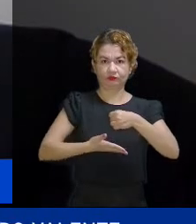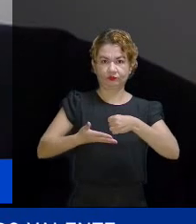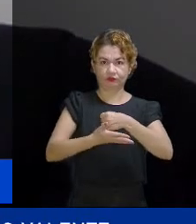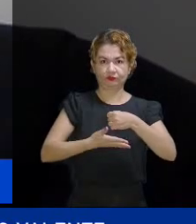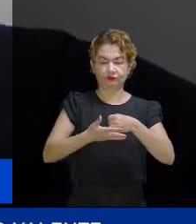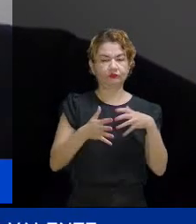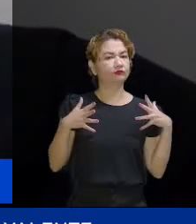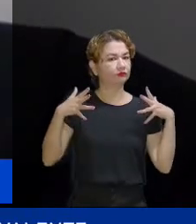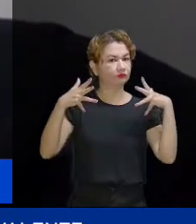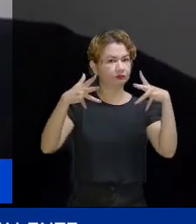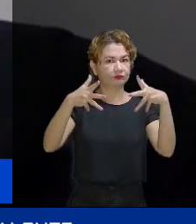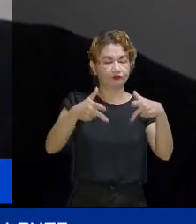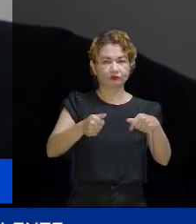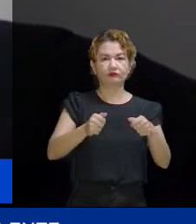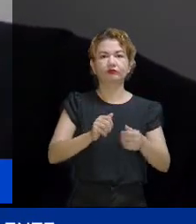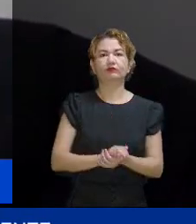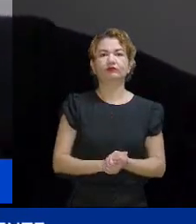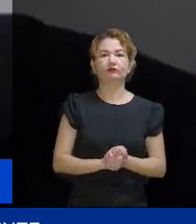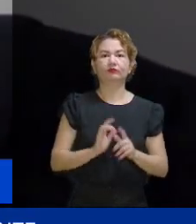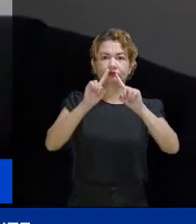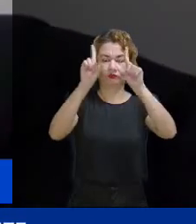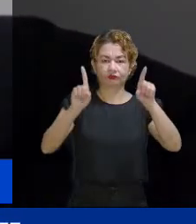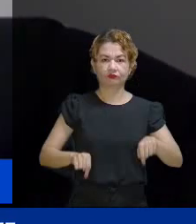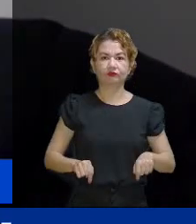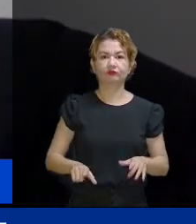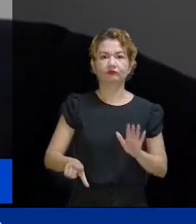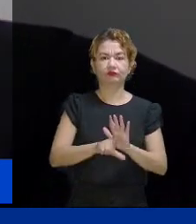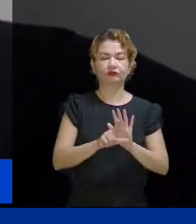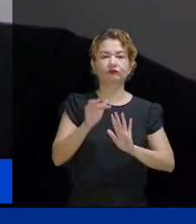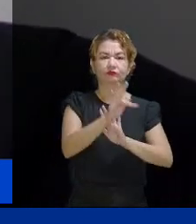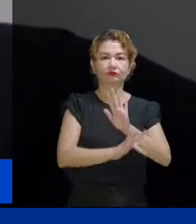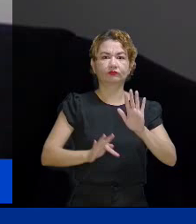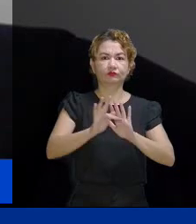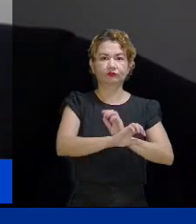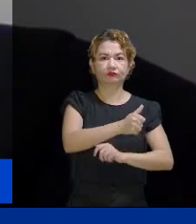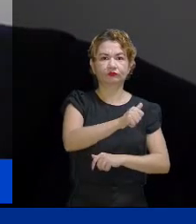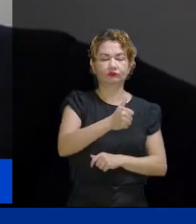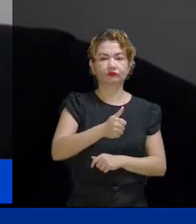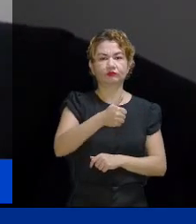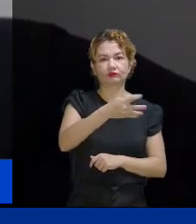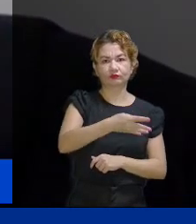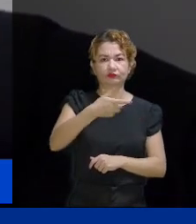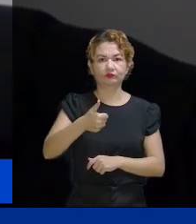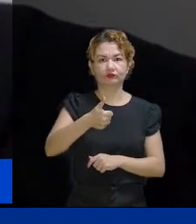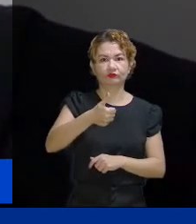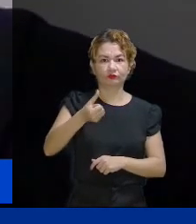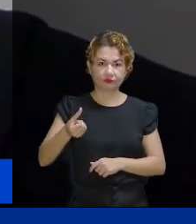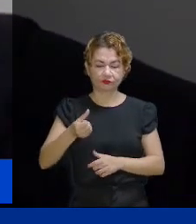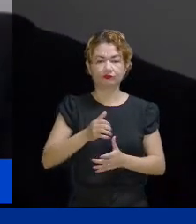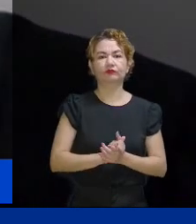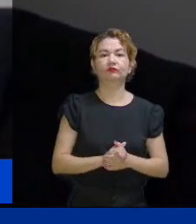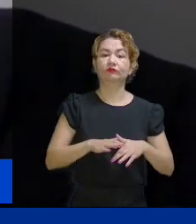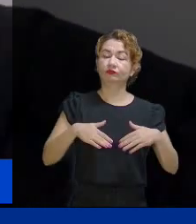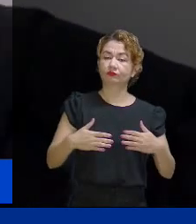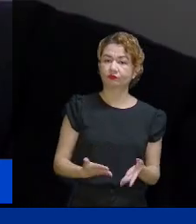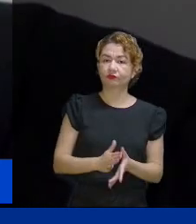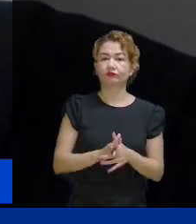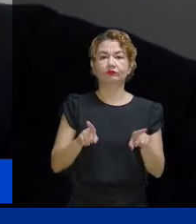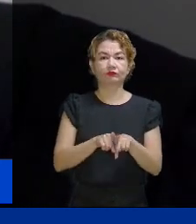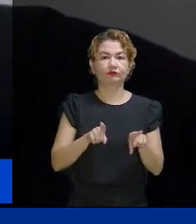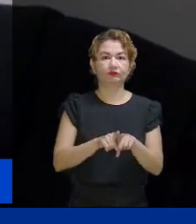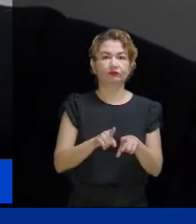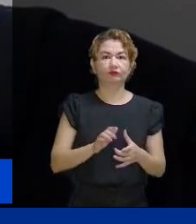servidores da categoria, nos termos da Lei Federal 11.416. Desse modo, requer